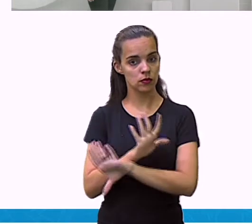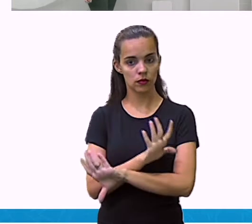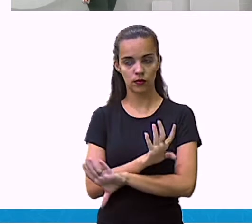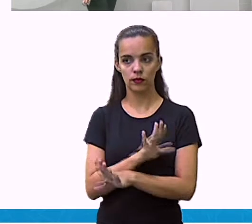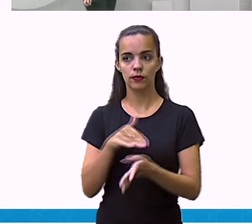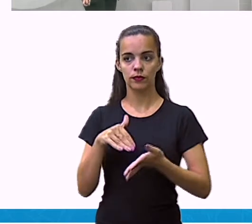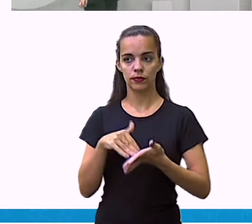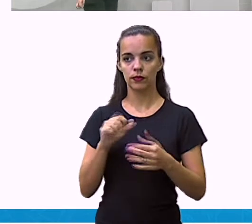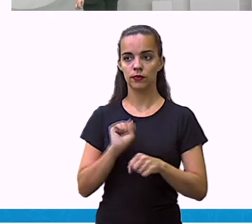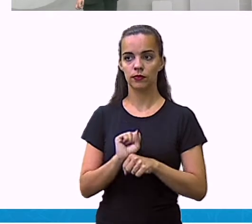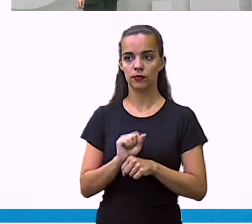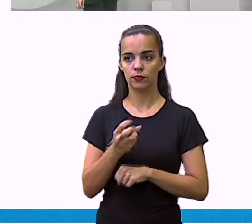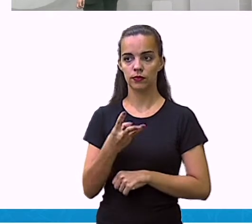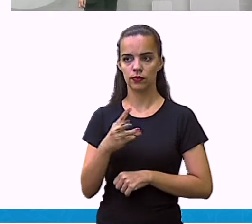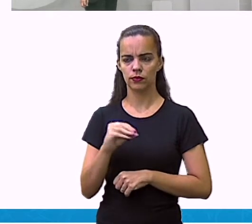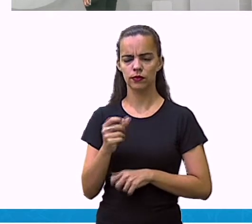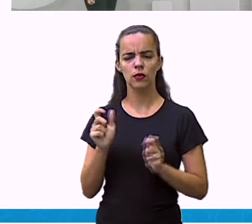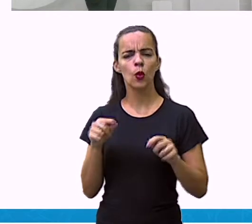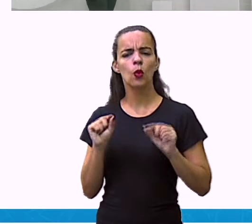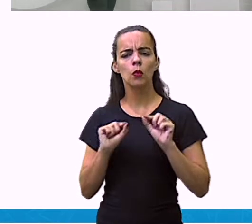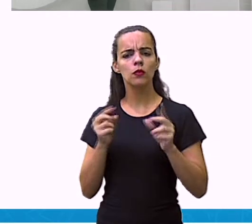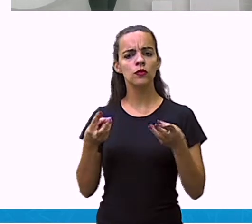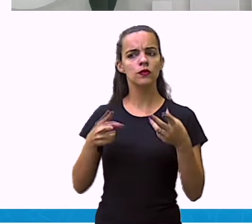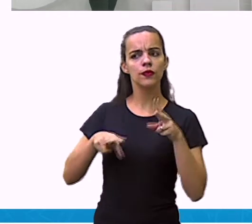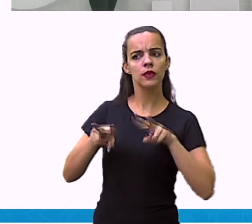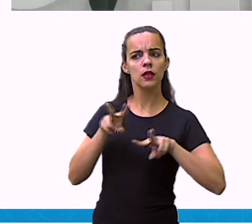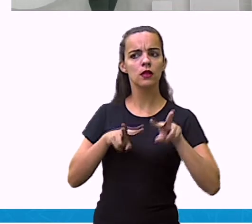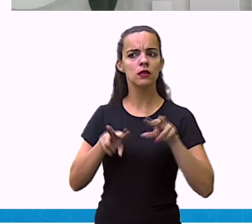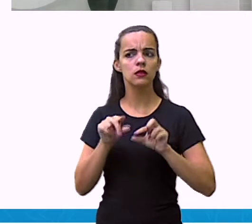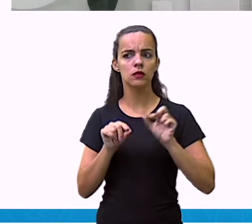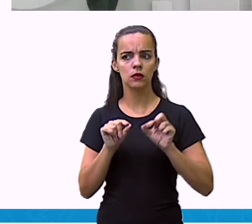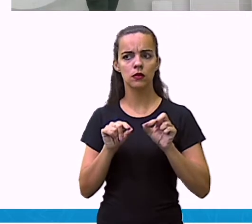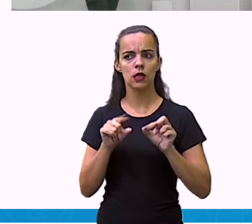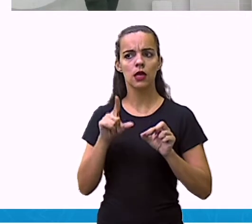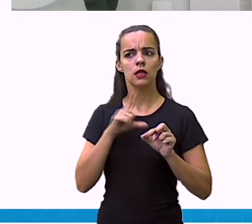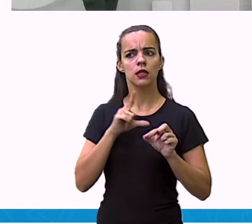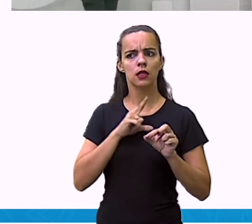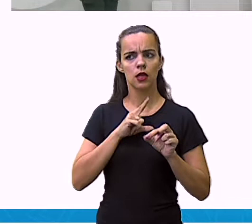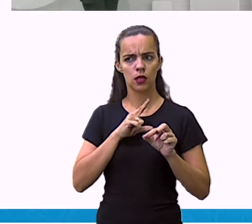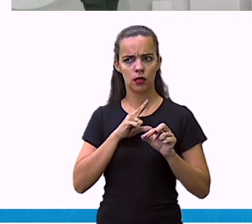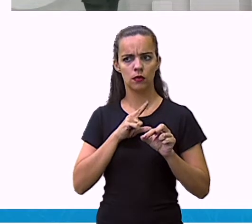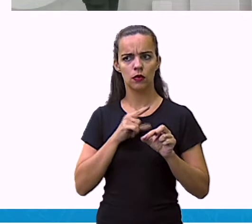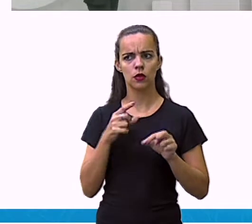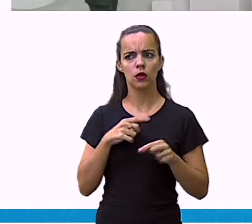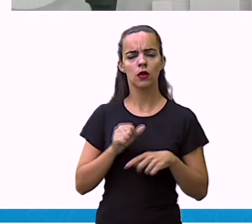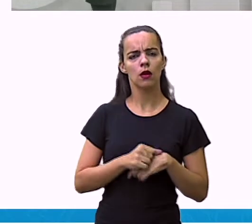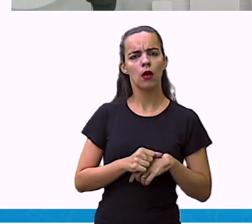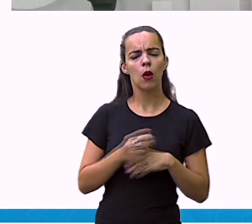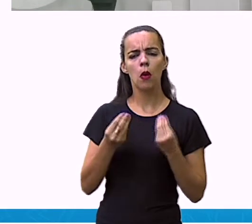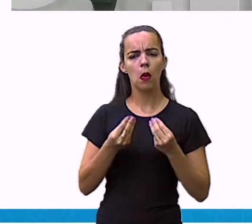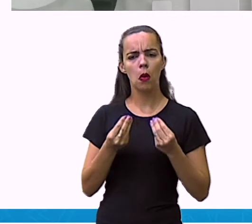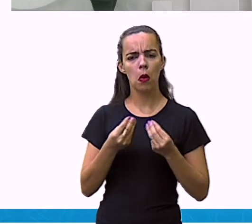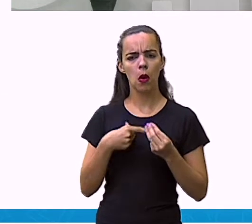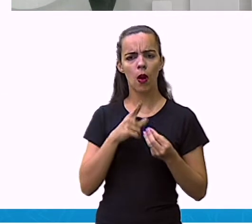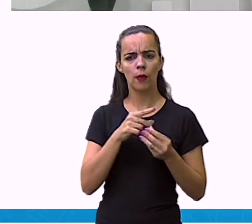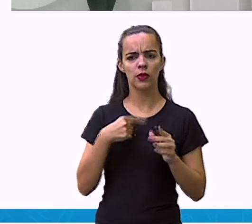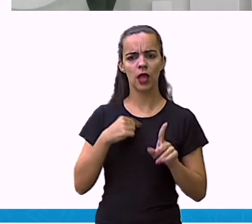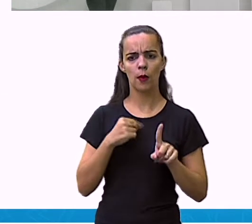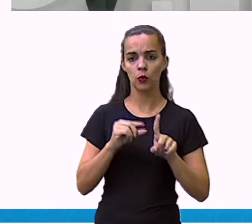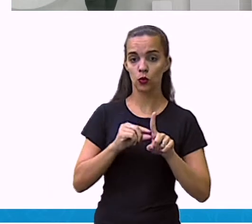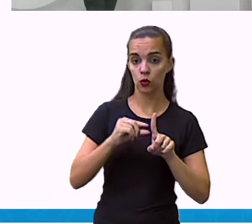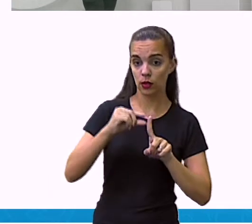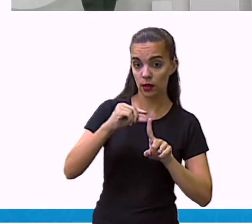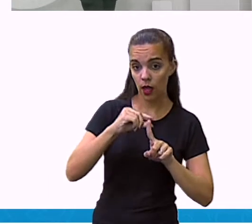Por que nós estamos analisando aqui os números que aparecem na unidade e na dezena, professora? Toda